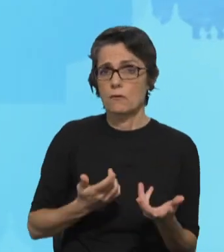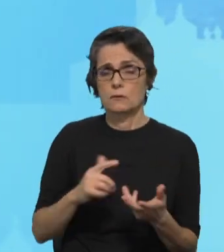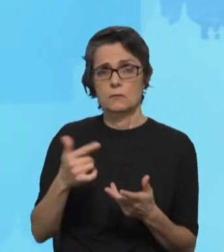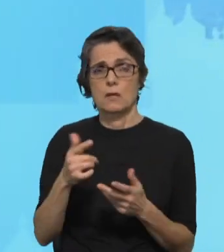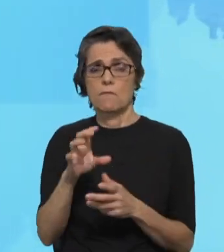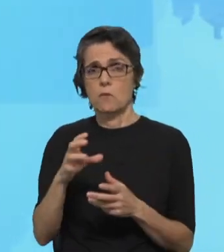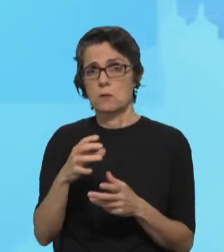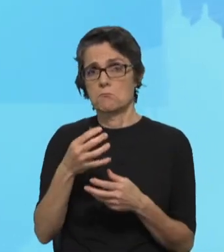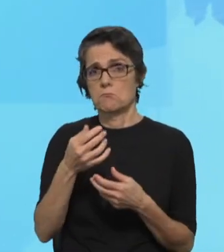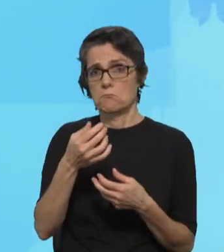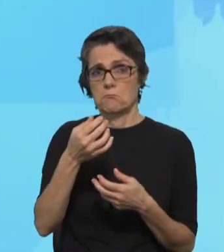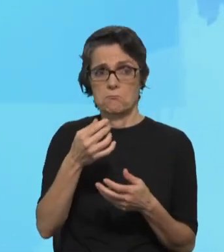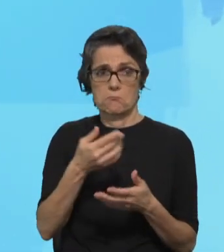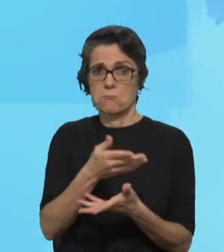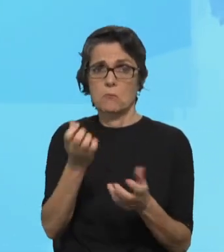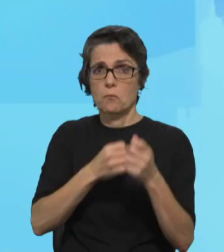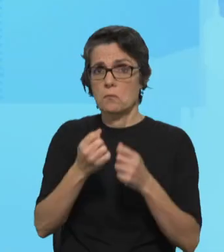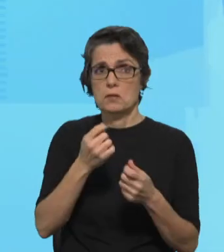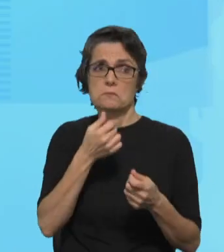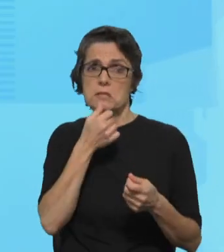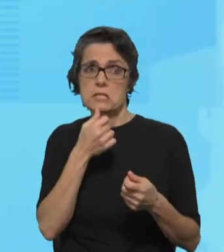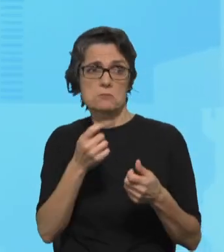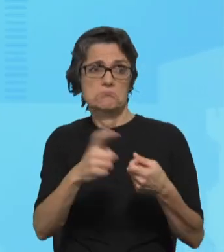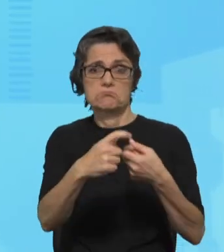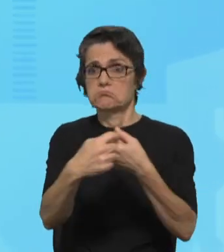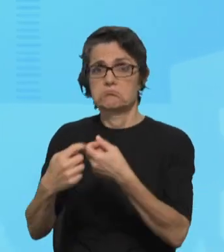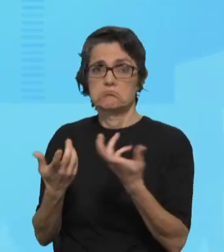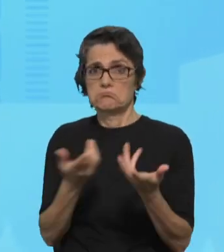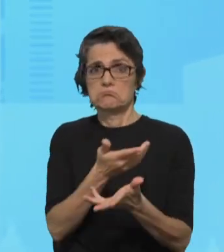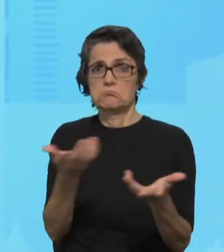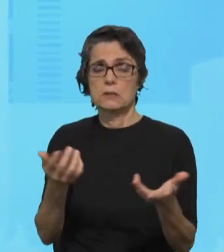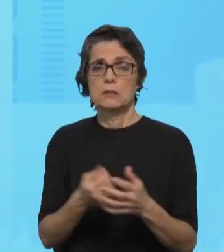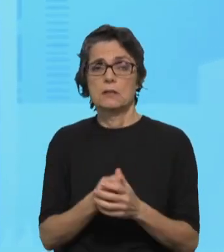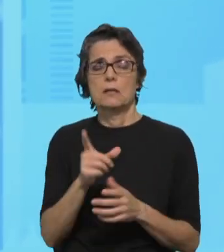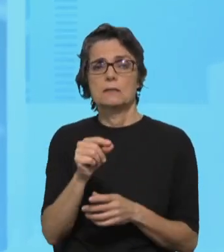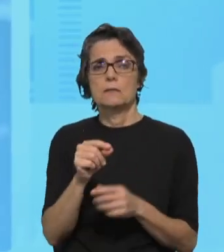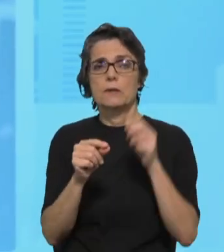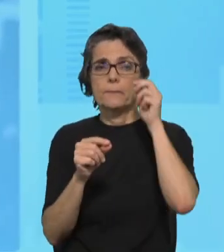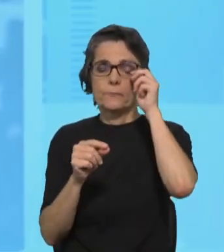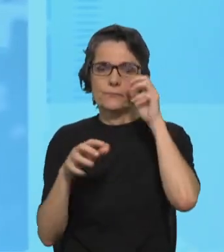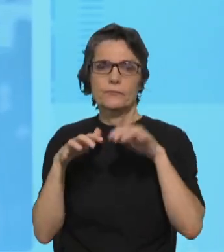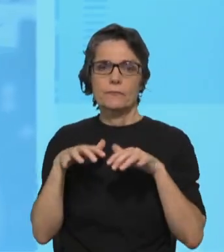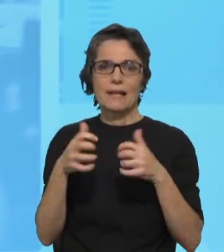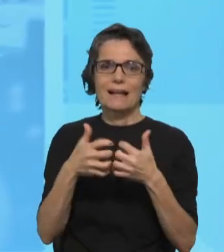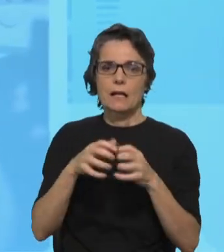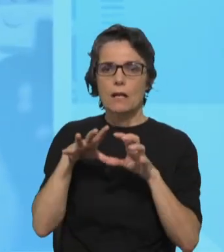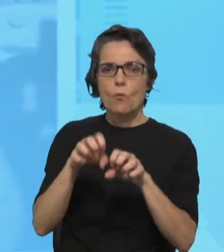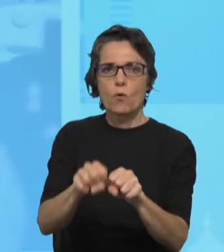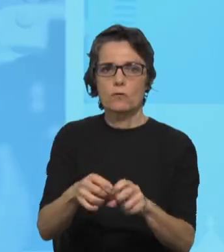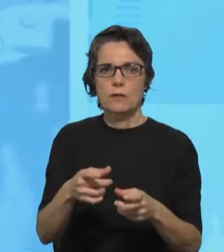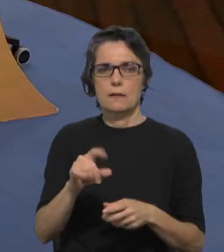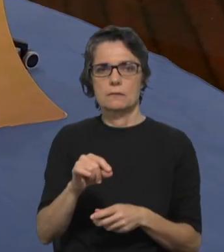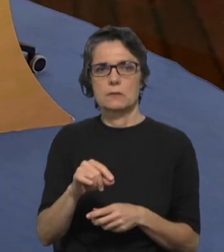inserirem neste ou naquele movimento. Havia também esta questão da guerra colonial, de uma reação